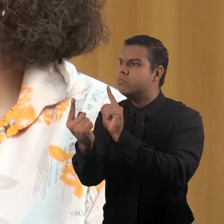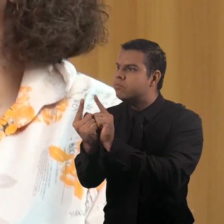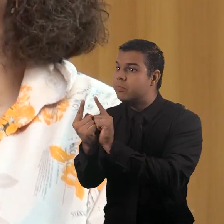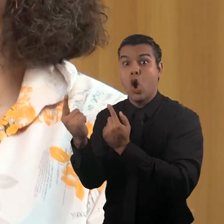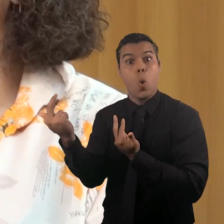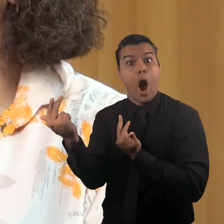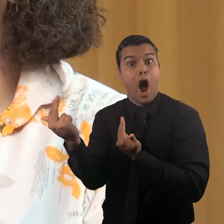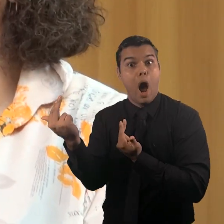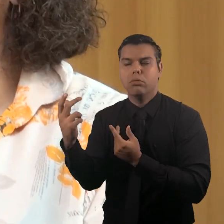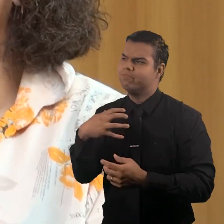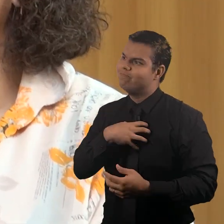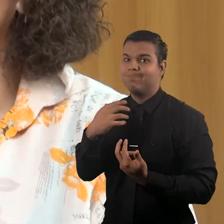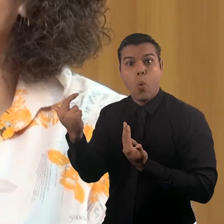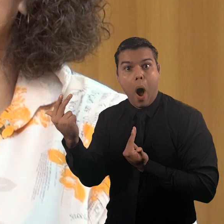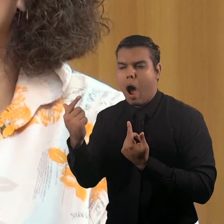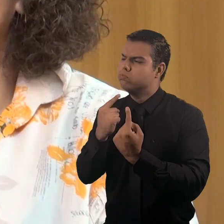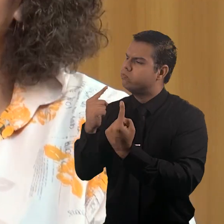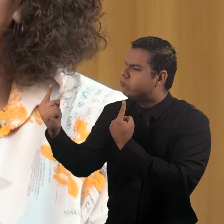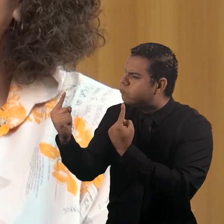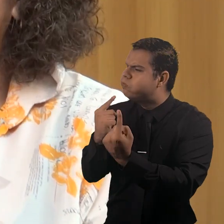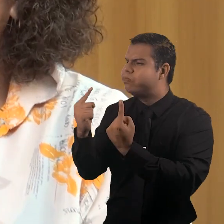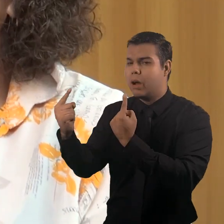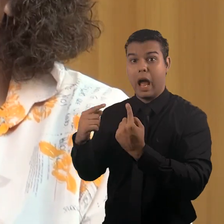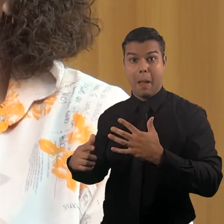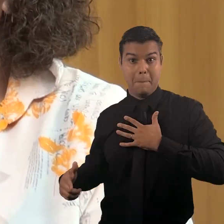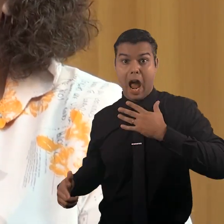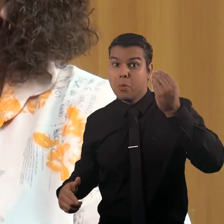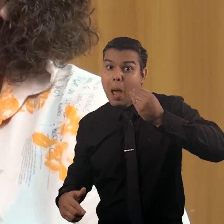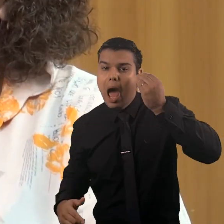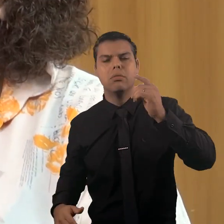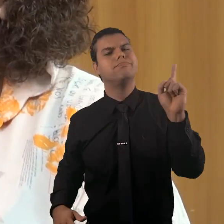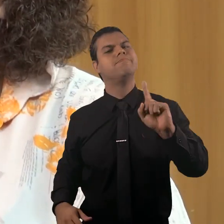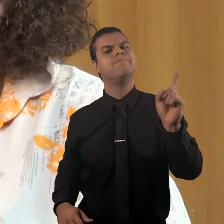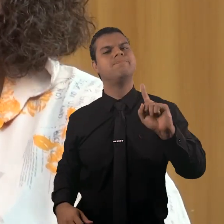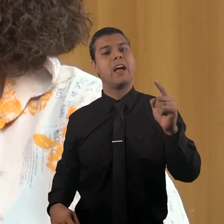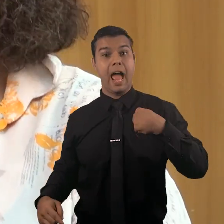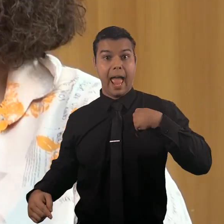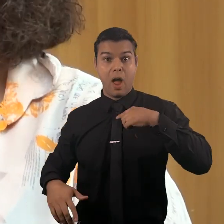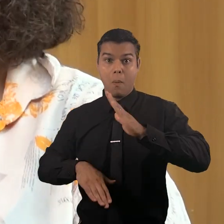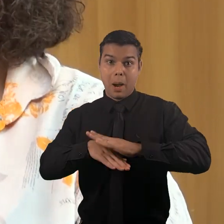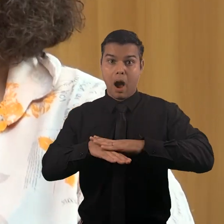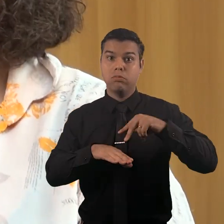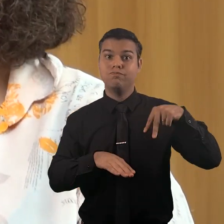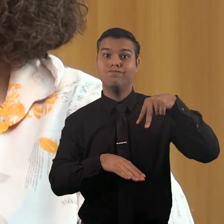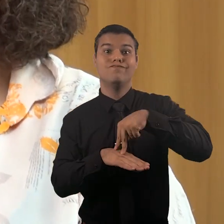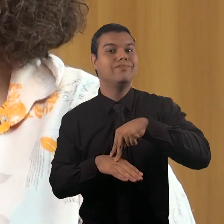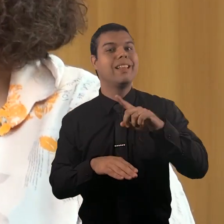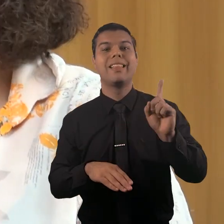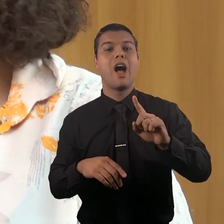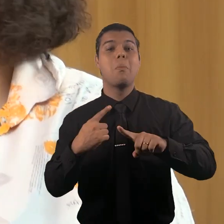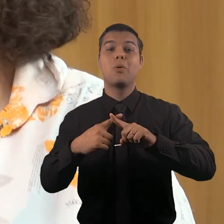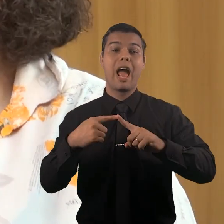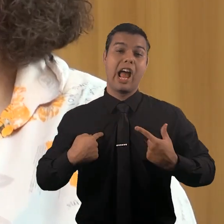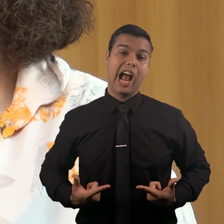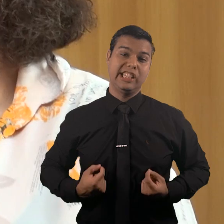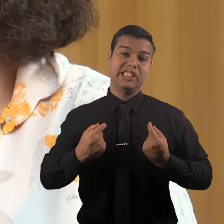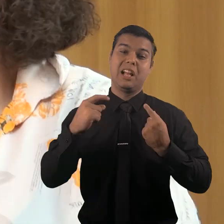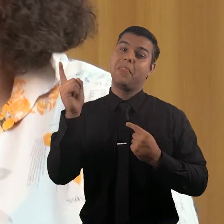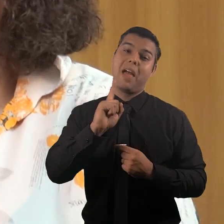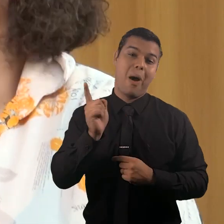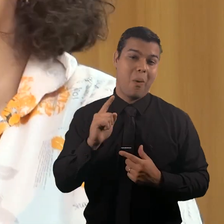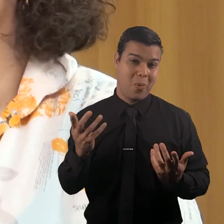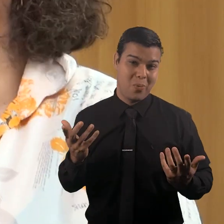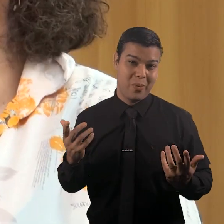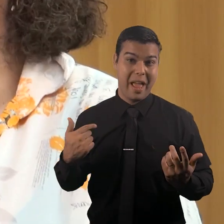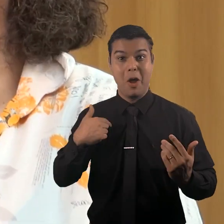pessoas precisam só conversar com alguém que está passando pelo mesmo que elas. E aí não é a minha experiência, eu não tenho esse lugar de fala, porque eu